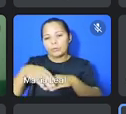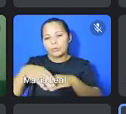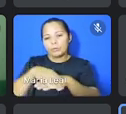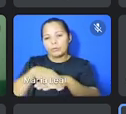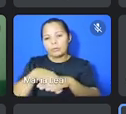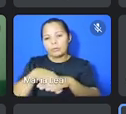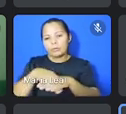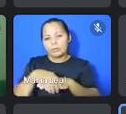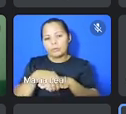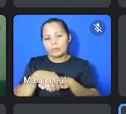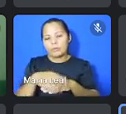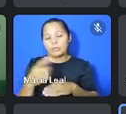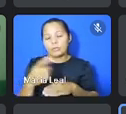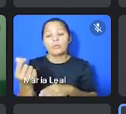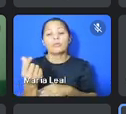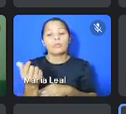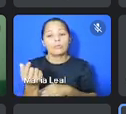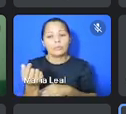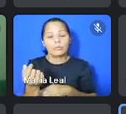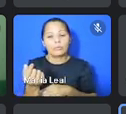sapato custa,